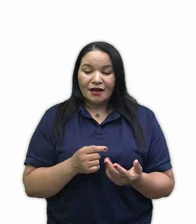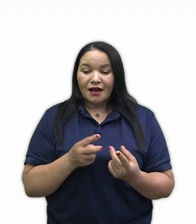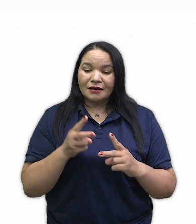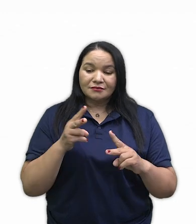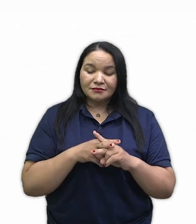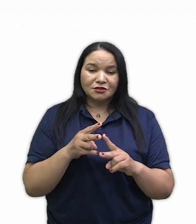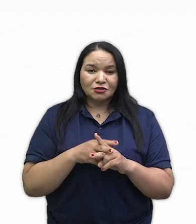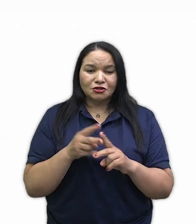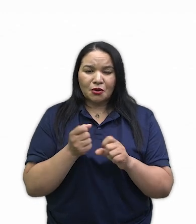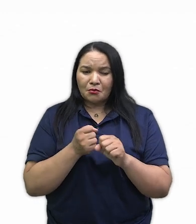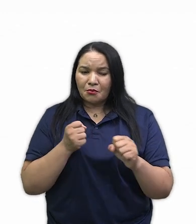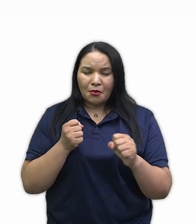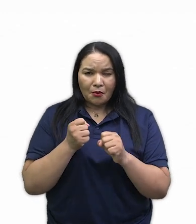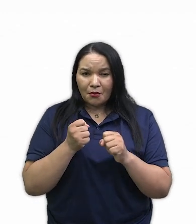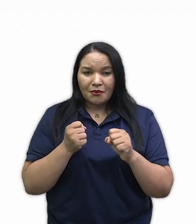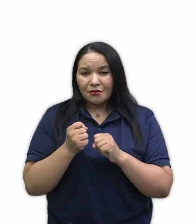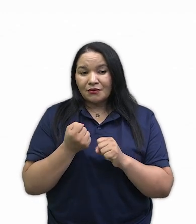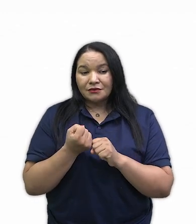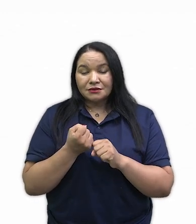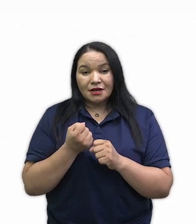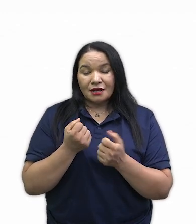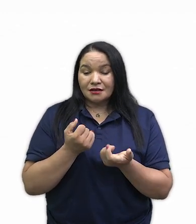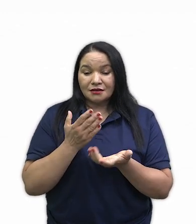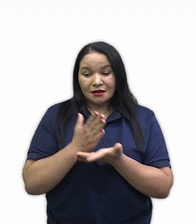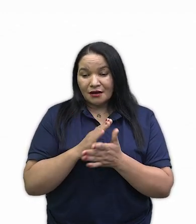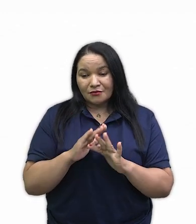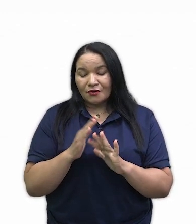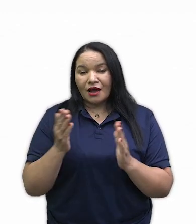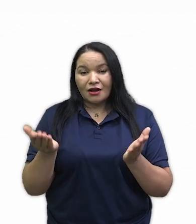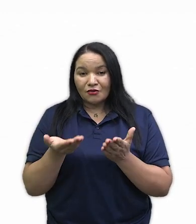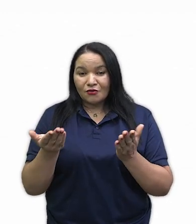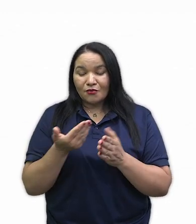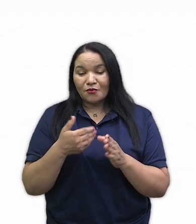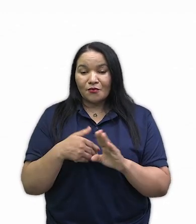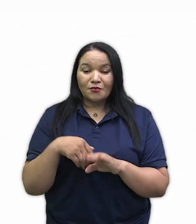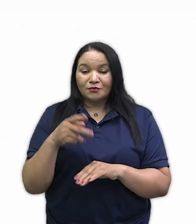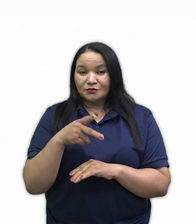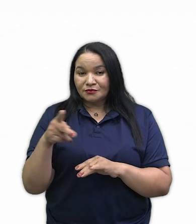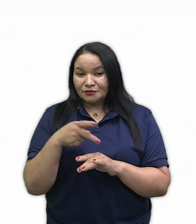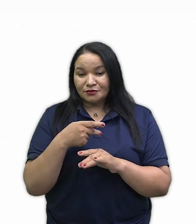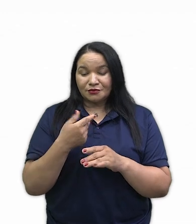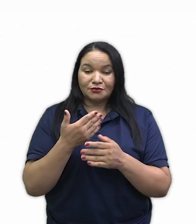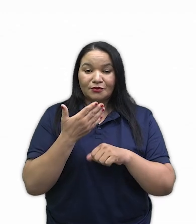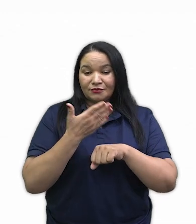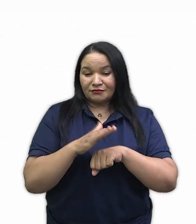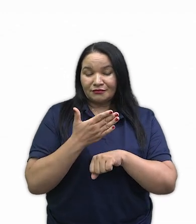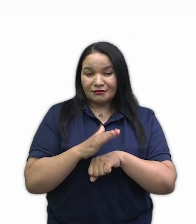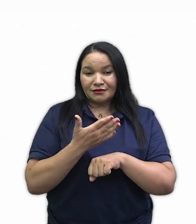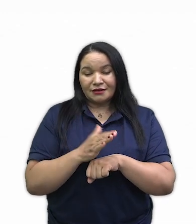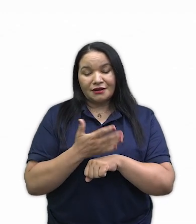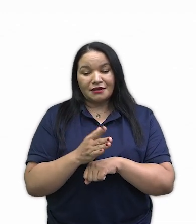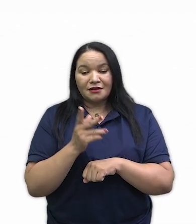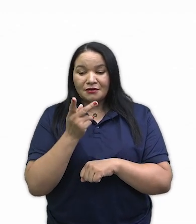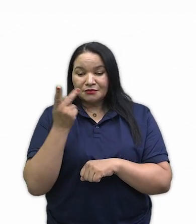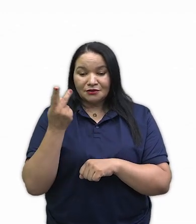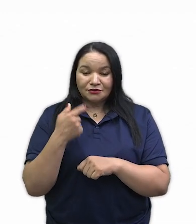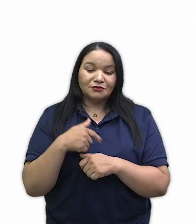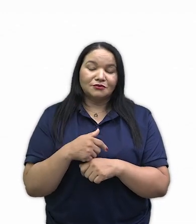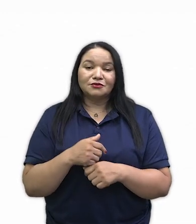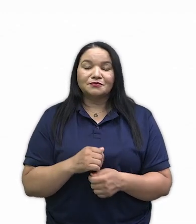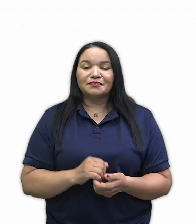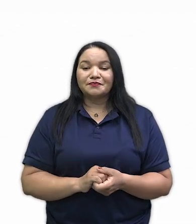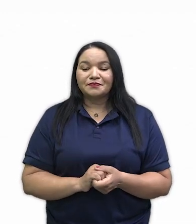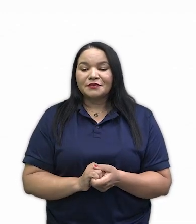e atualmente, né, no filme, ele é agora treinador de boxeadores, tendo agenciado e